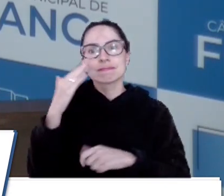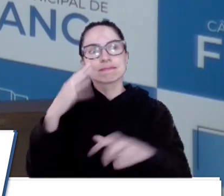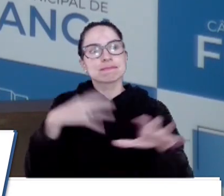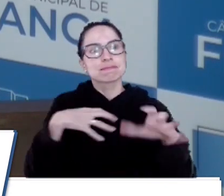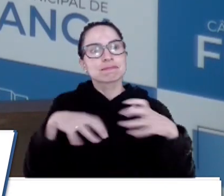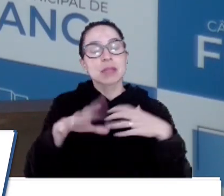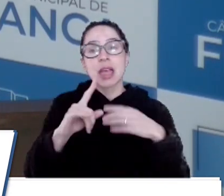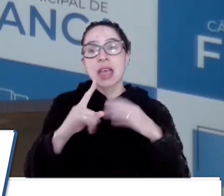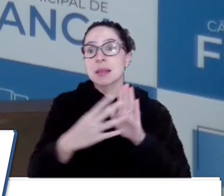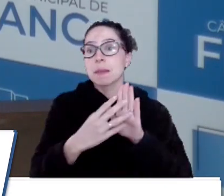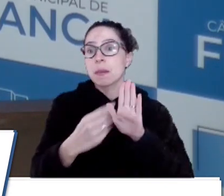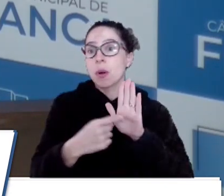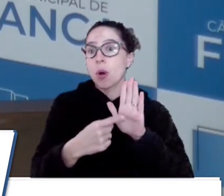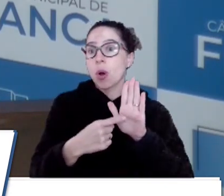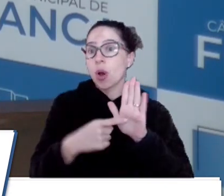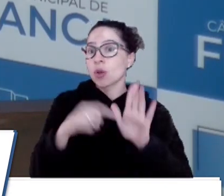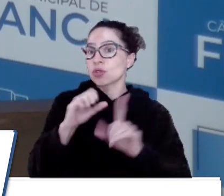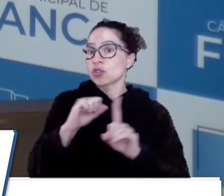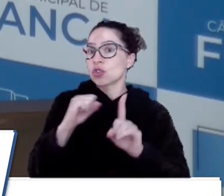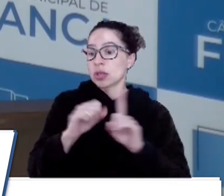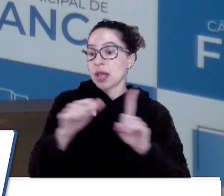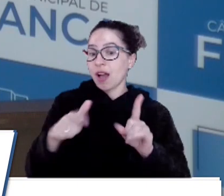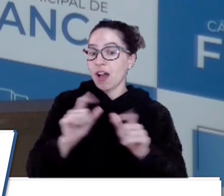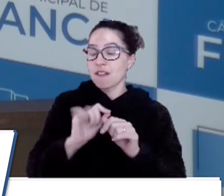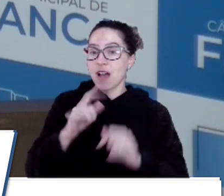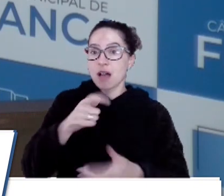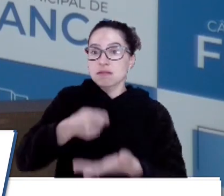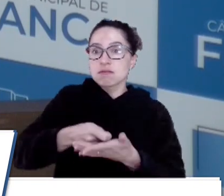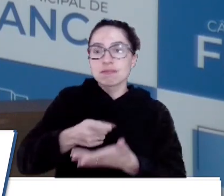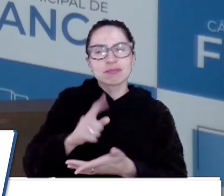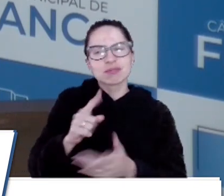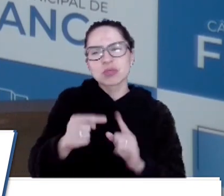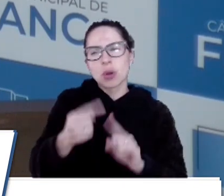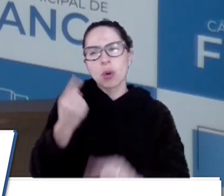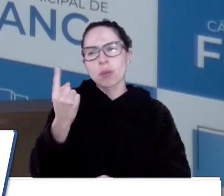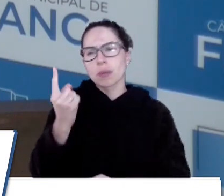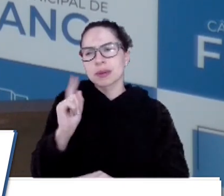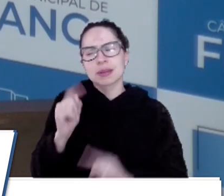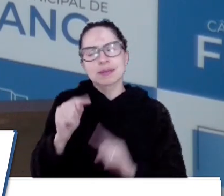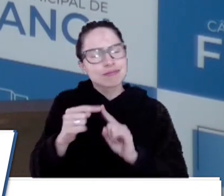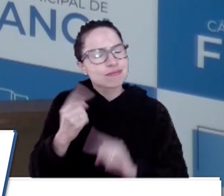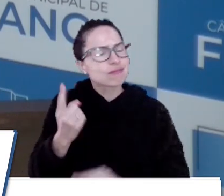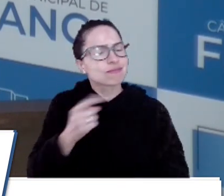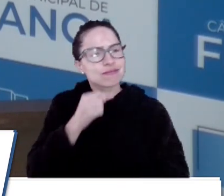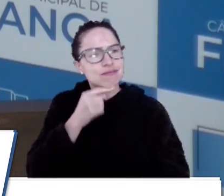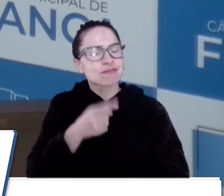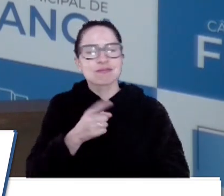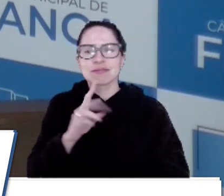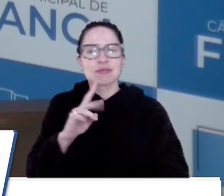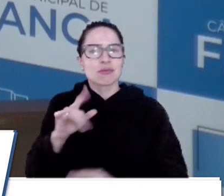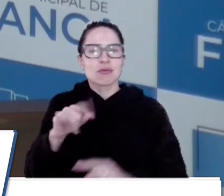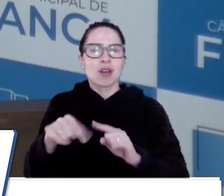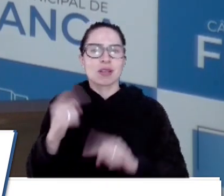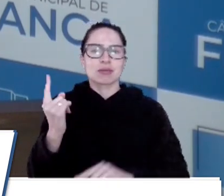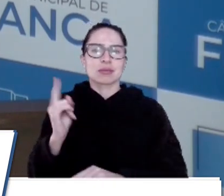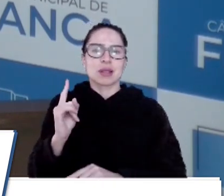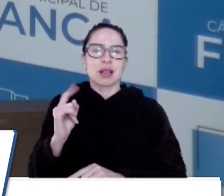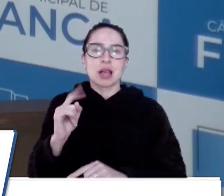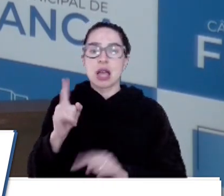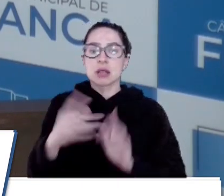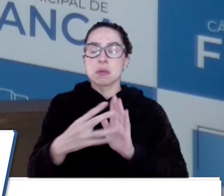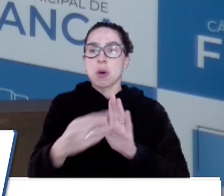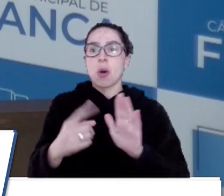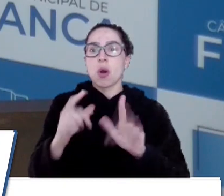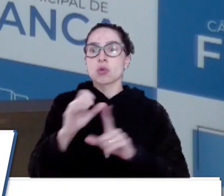modelo de sociedade que estão tentando implantar não funciona, não funciona, não vai funcionar. Esse modelo de sociedade que